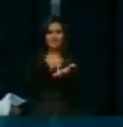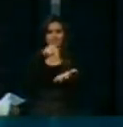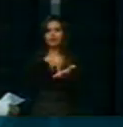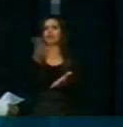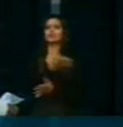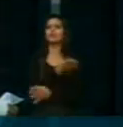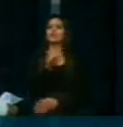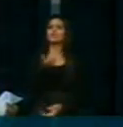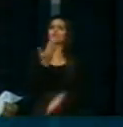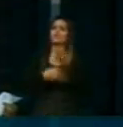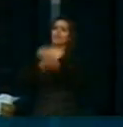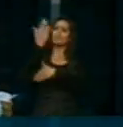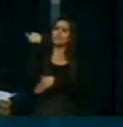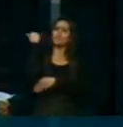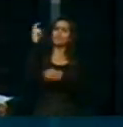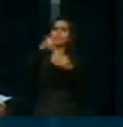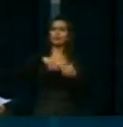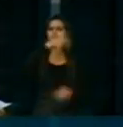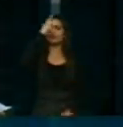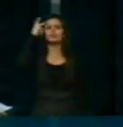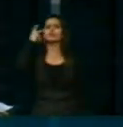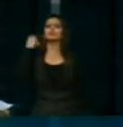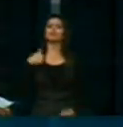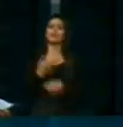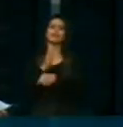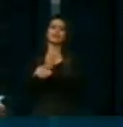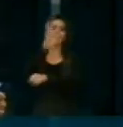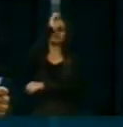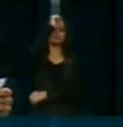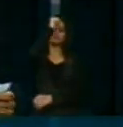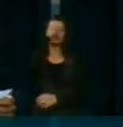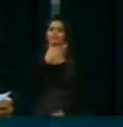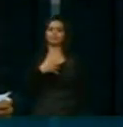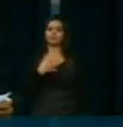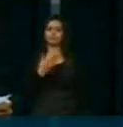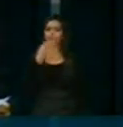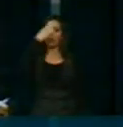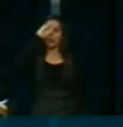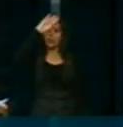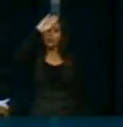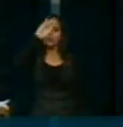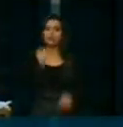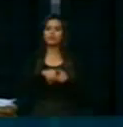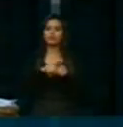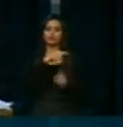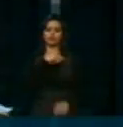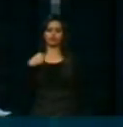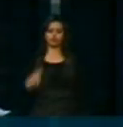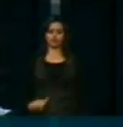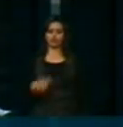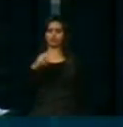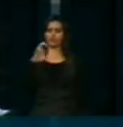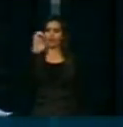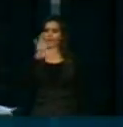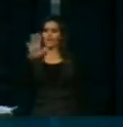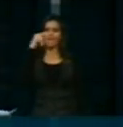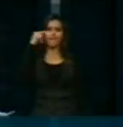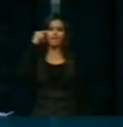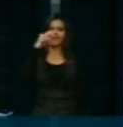história? Pessoas treinadas em Cuba, na China, na Coreia do Norte, com dinheiro de...